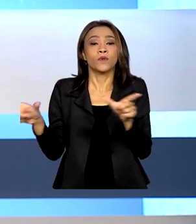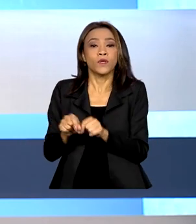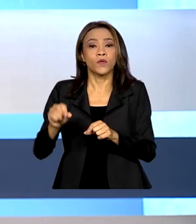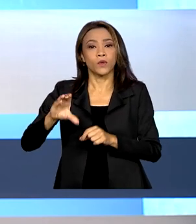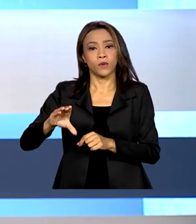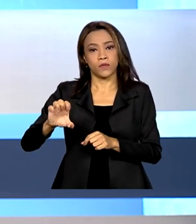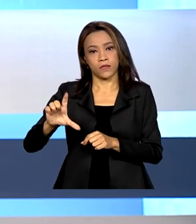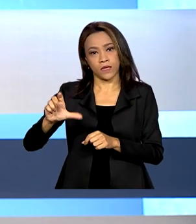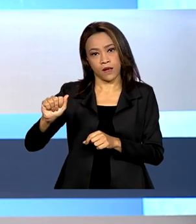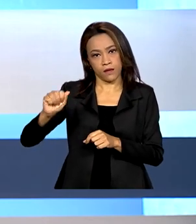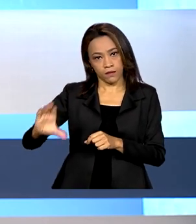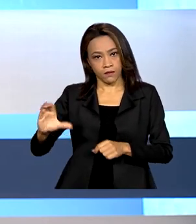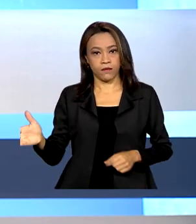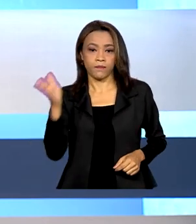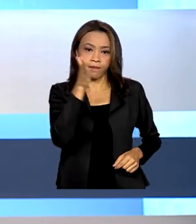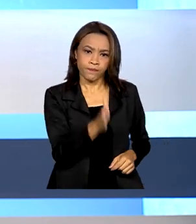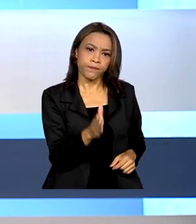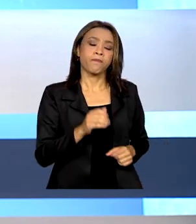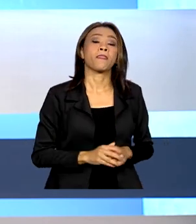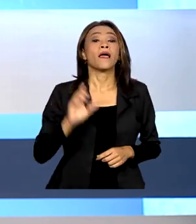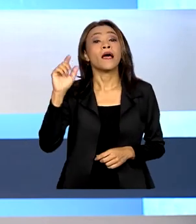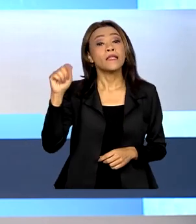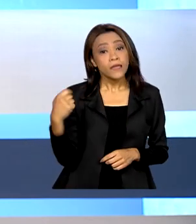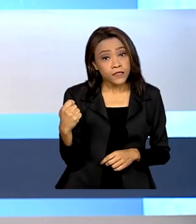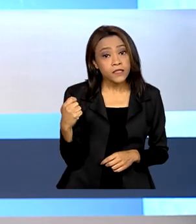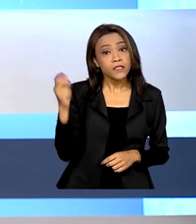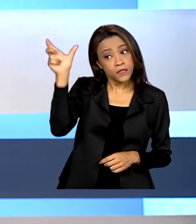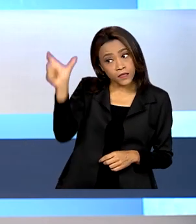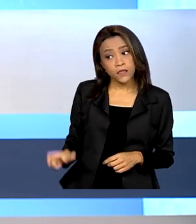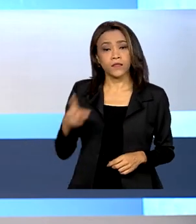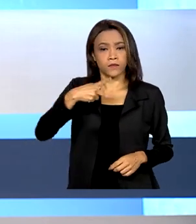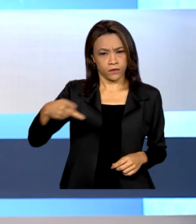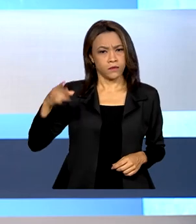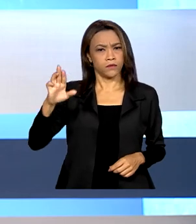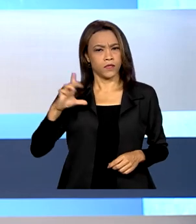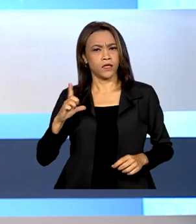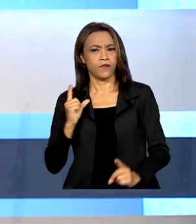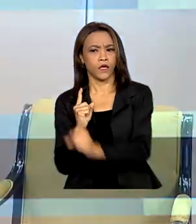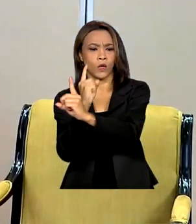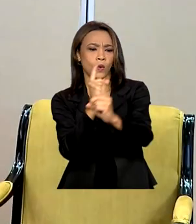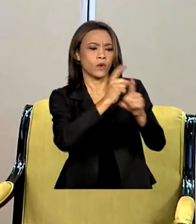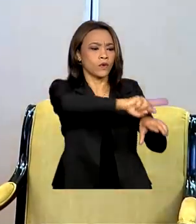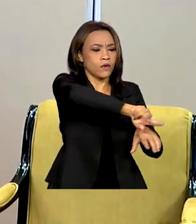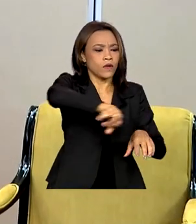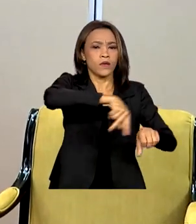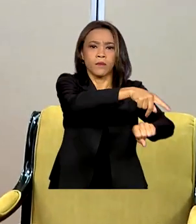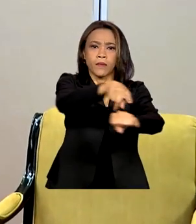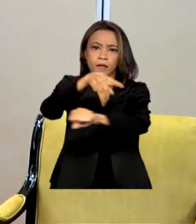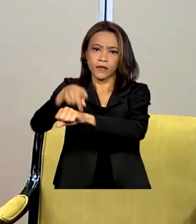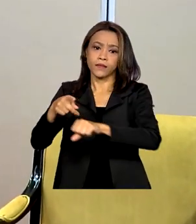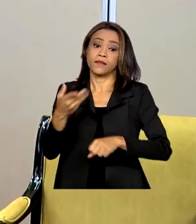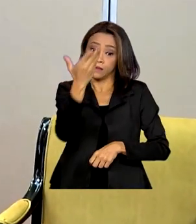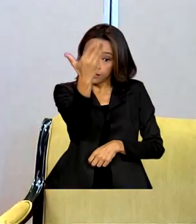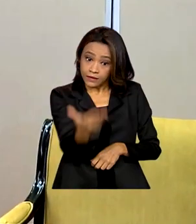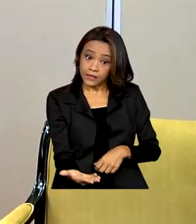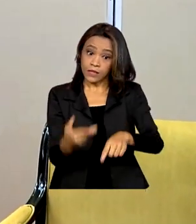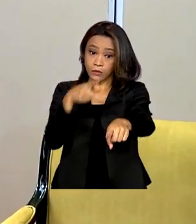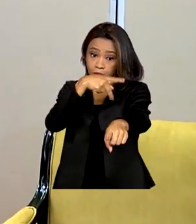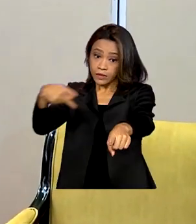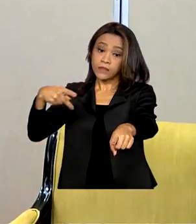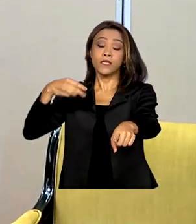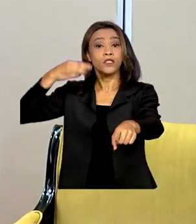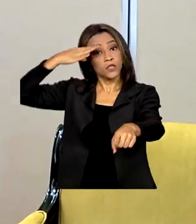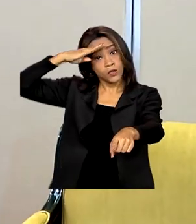na Argentina o presidente Lula também teve encontros bilaterais entre eles com o presidente de Cuba Miguel